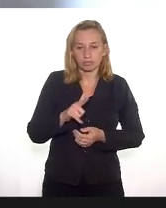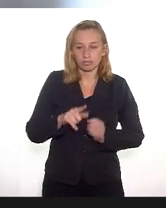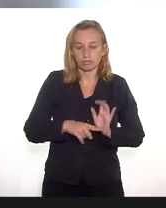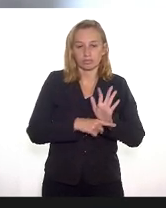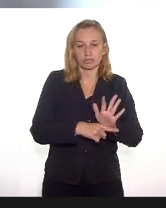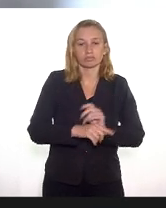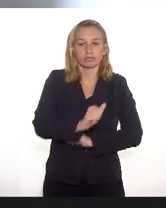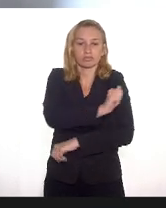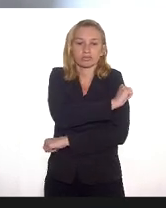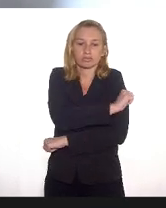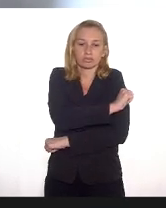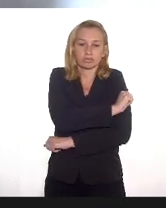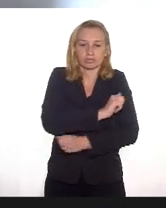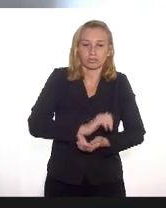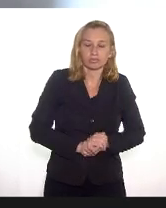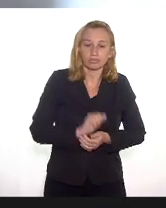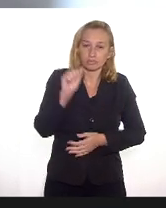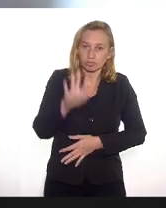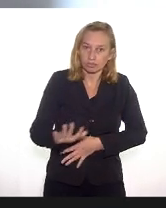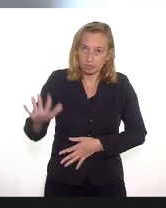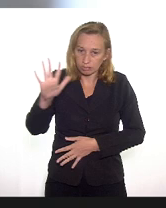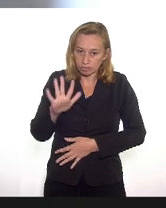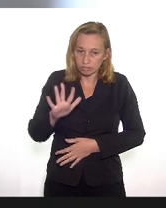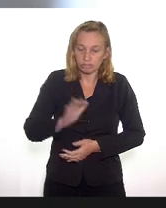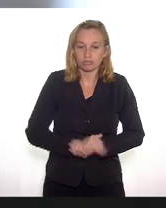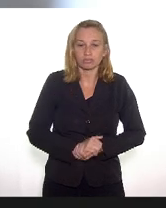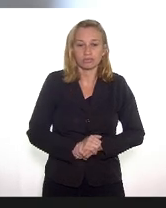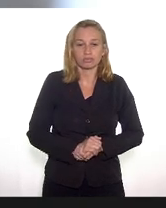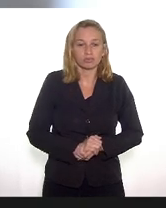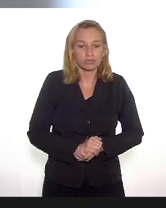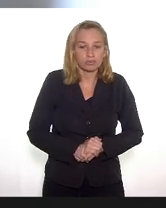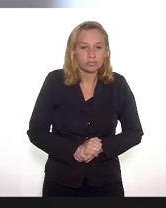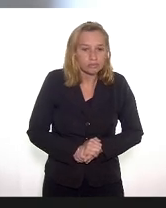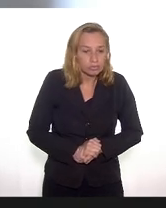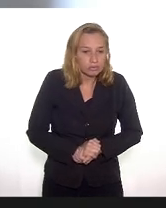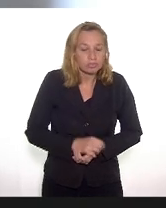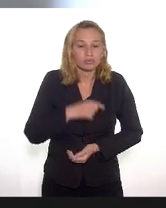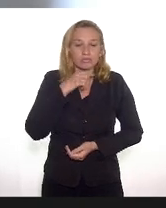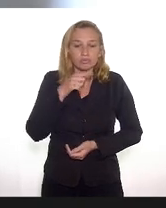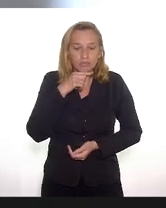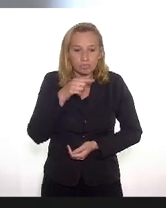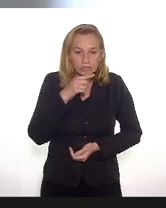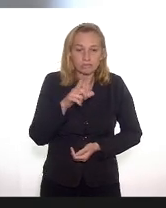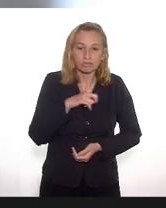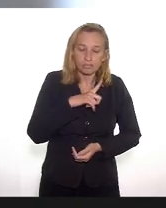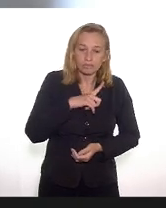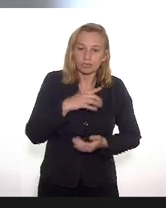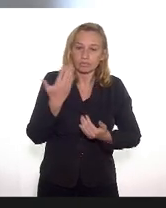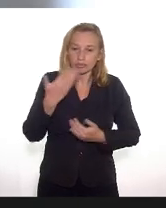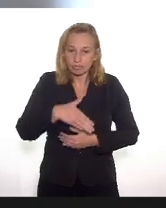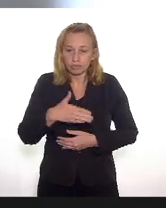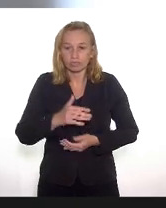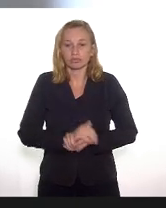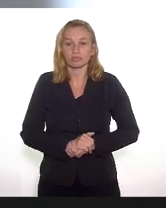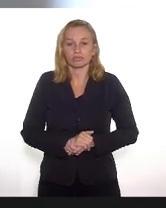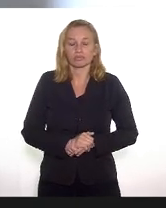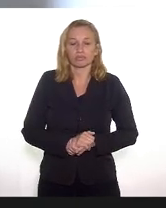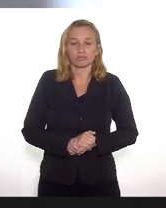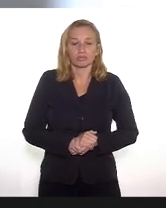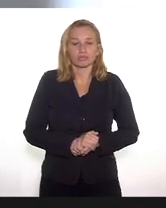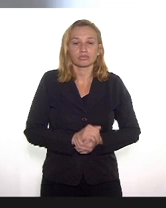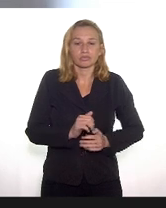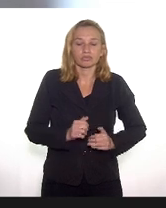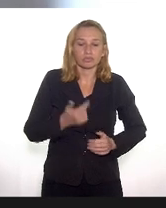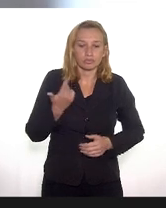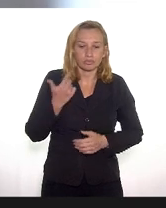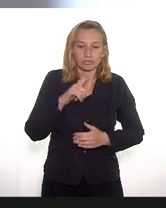alunos de uma forma geral, atendendo para tirar dúvidas, atendendo para fazer provas, né, e conseguiu